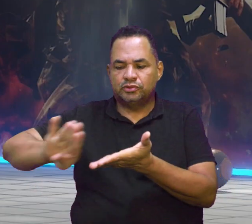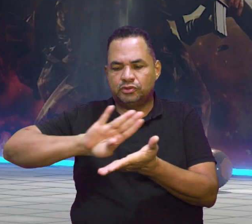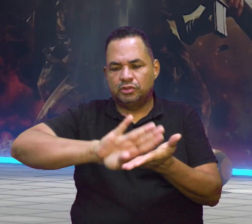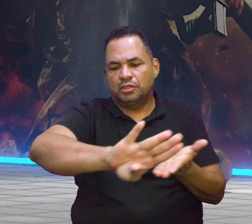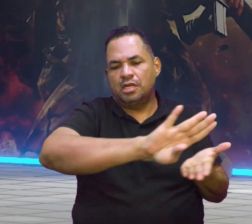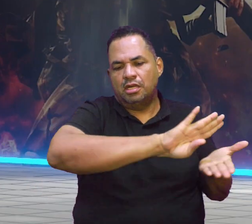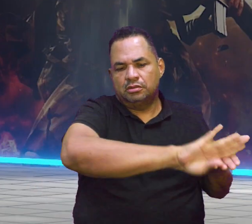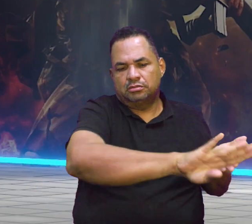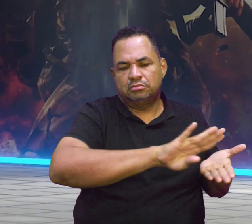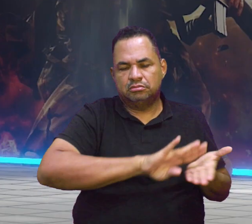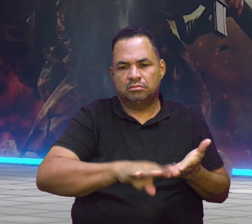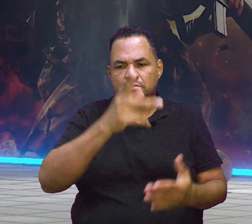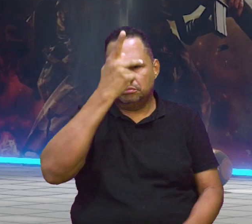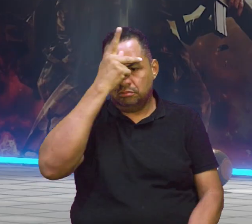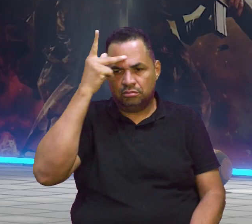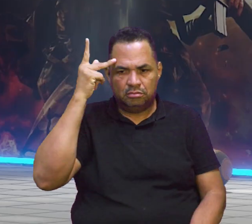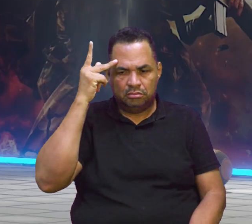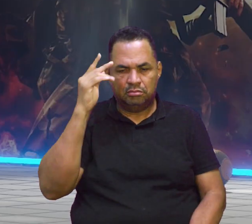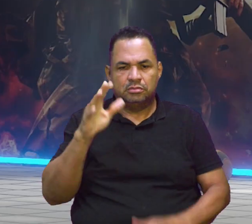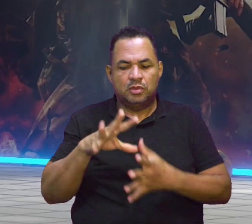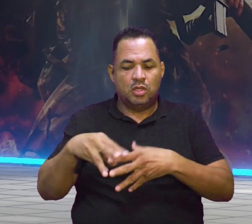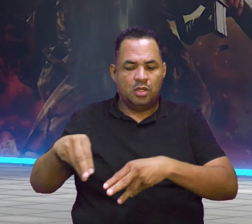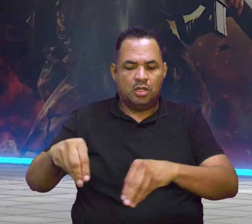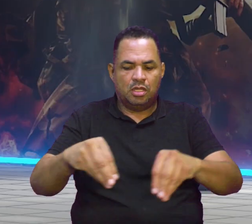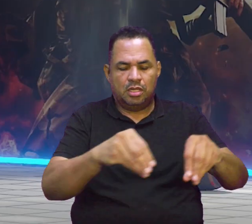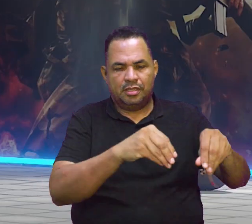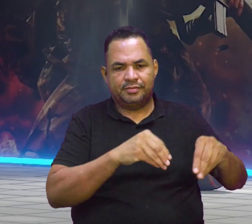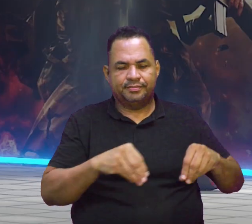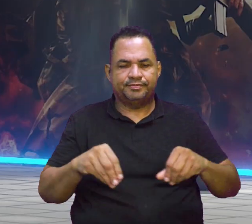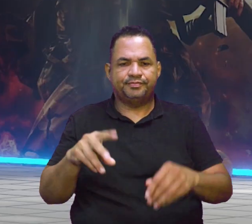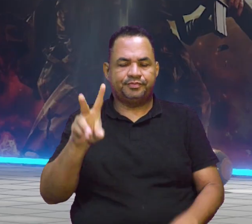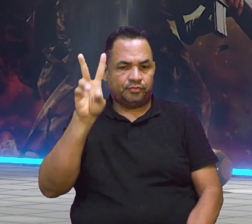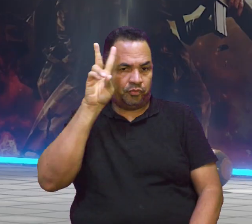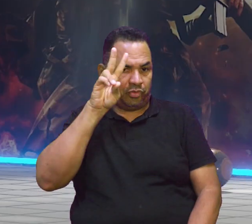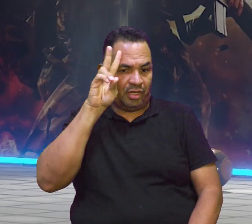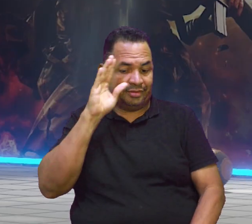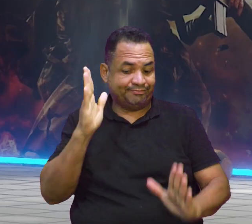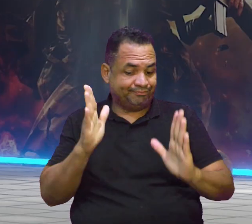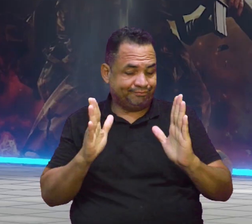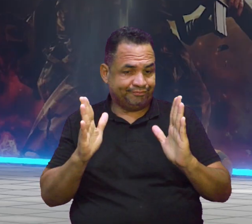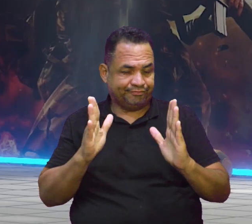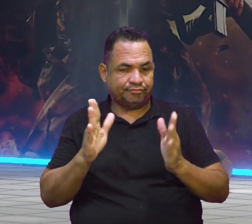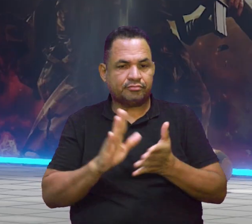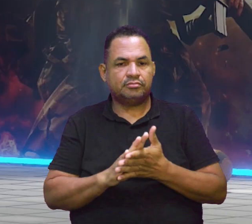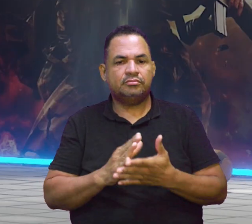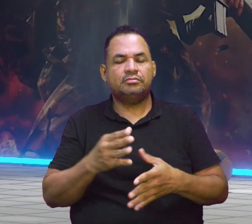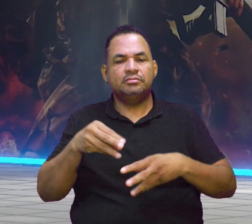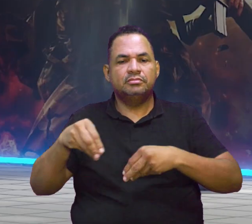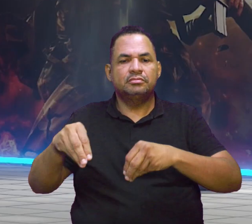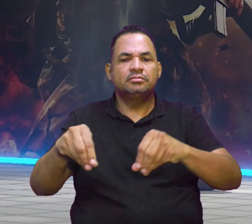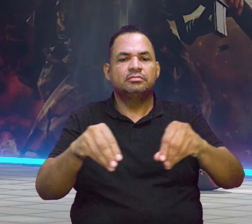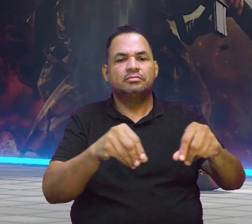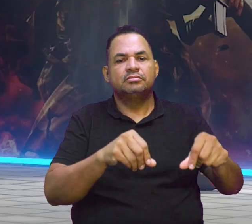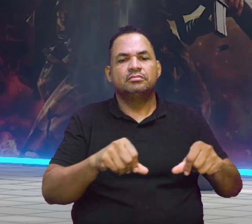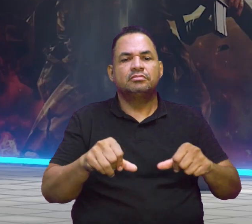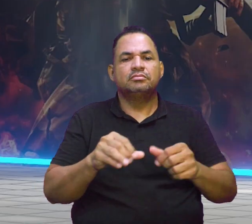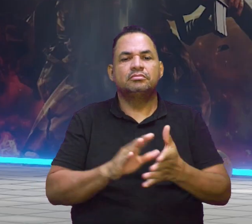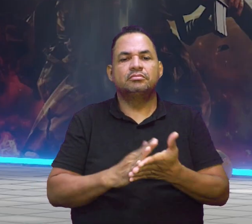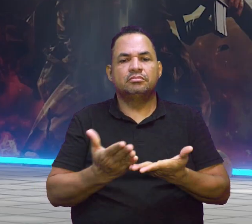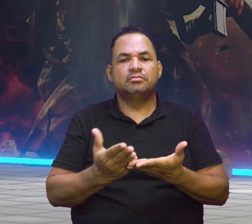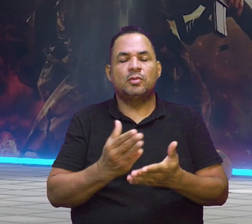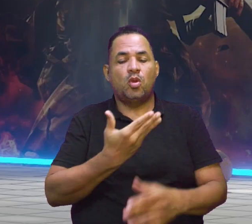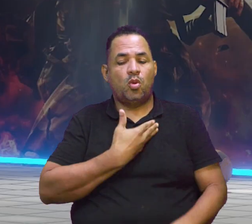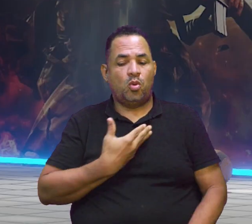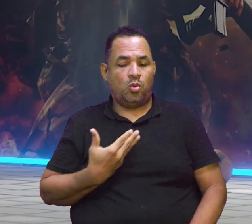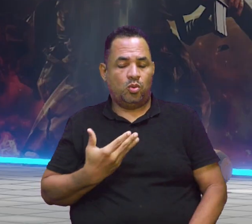pessoas dessas terras. Lembrando que nessa época as terras elas ficavam nas mãos dos grandes